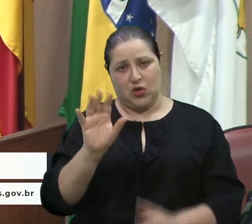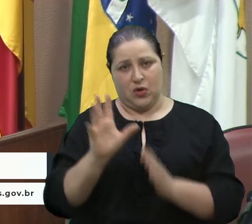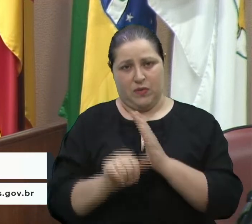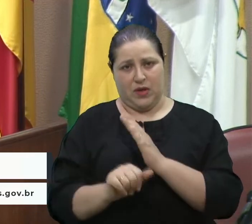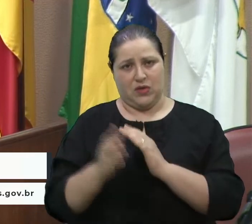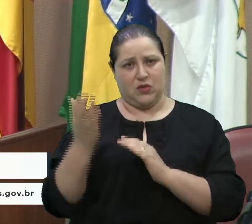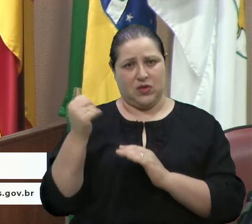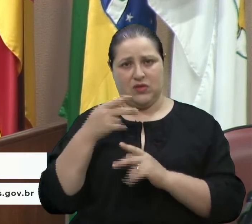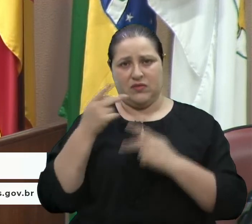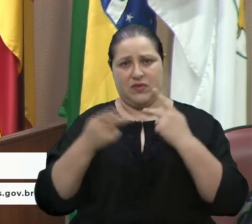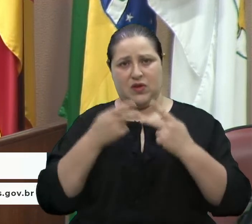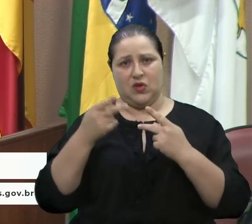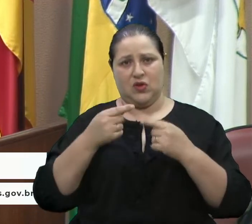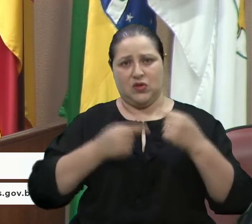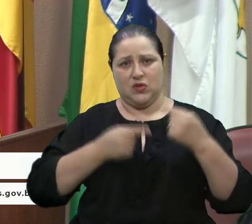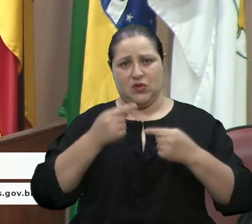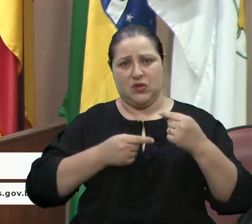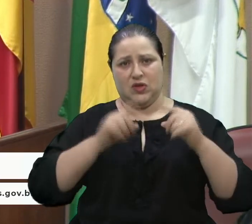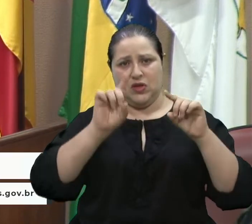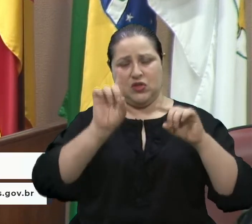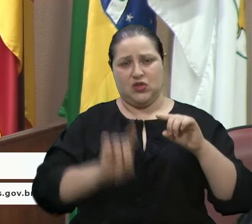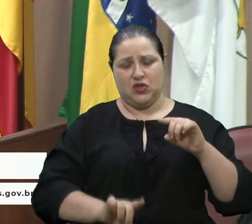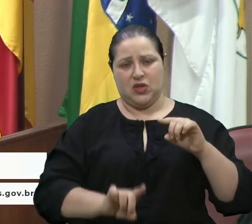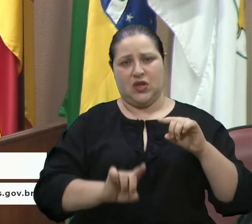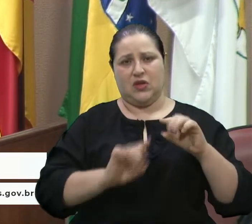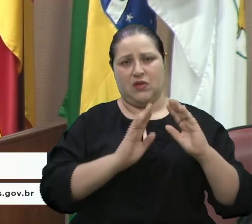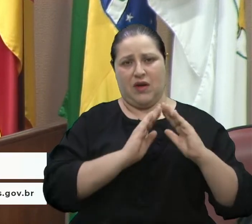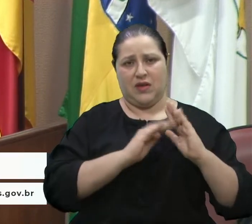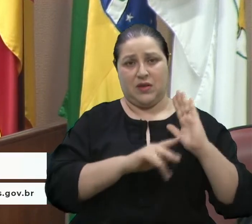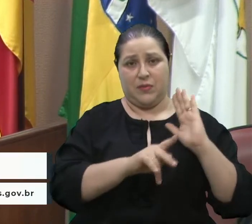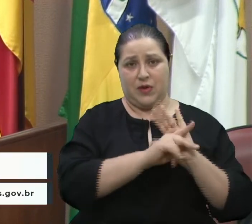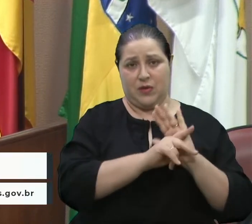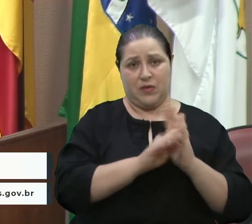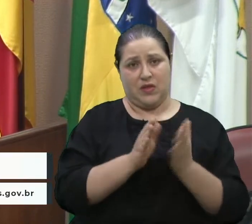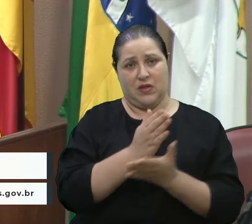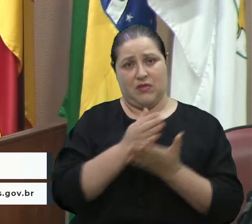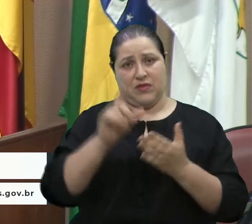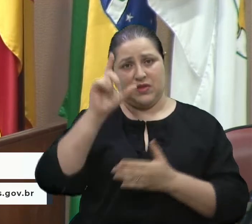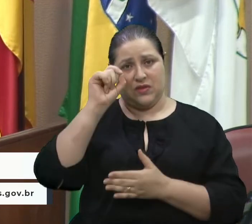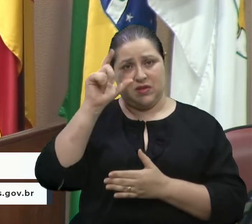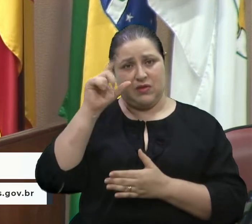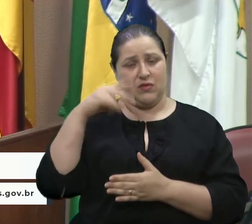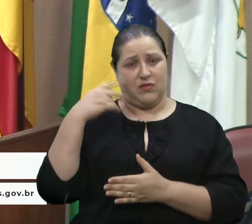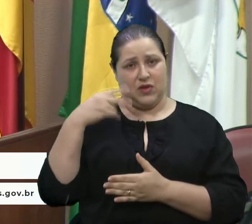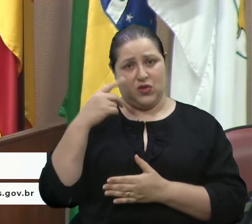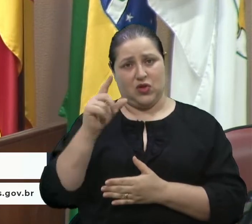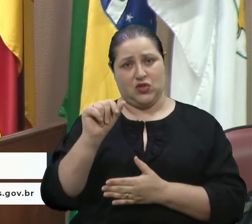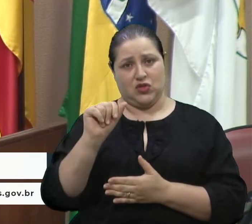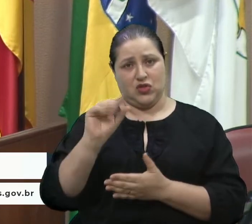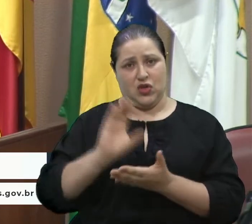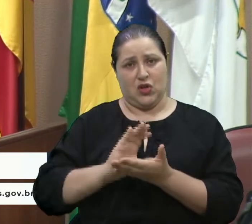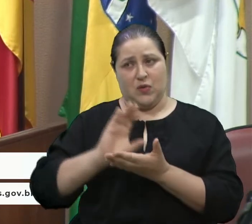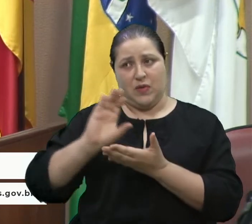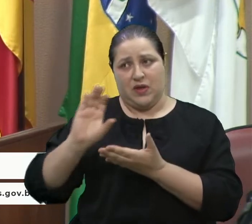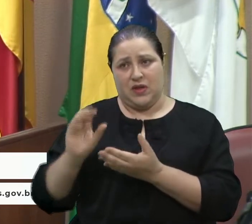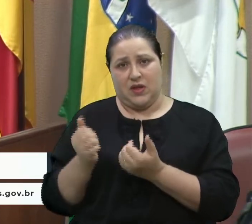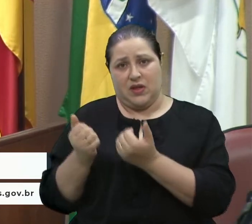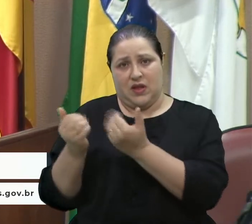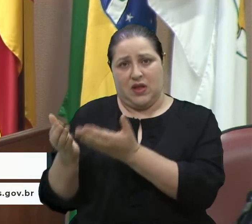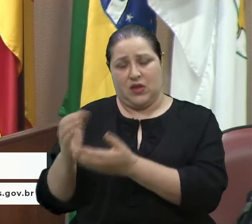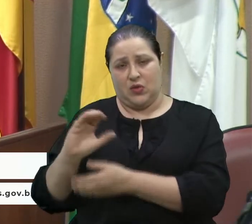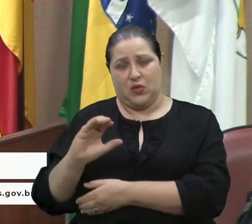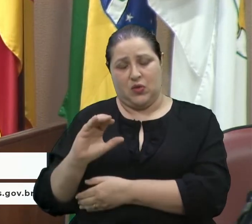direitos, né? Da questão da casa própria. Quem sabe, vereador Scal, com esse dinheiro que foi mandado para Cuba, né,